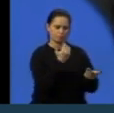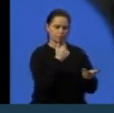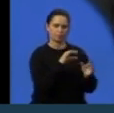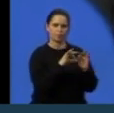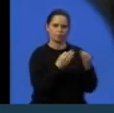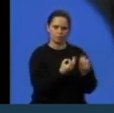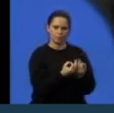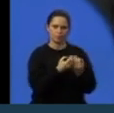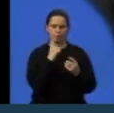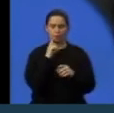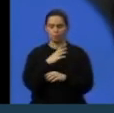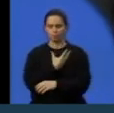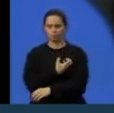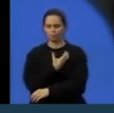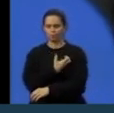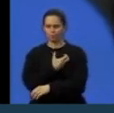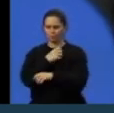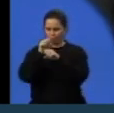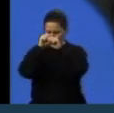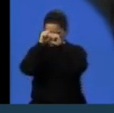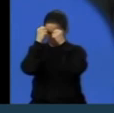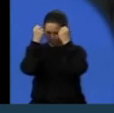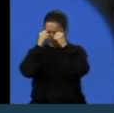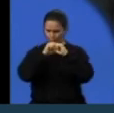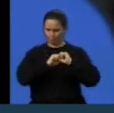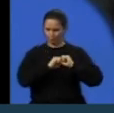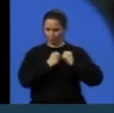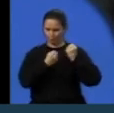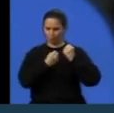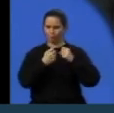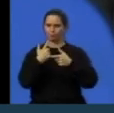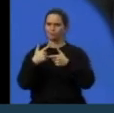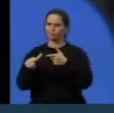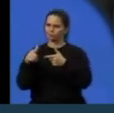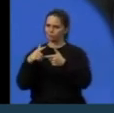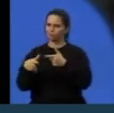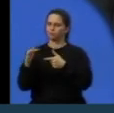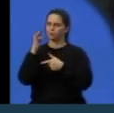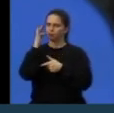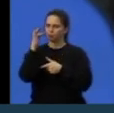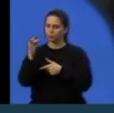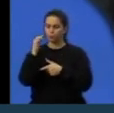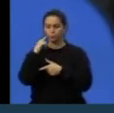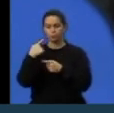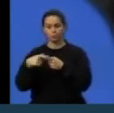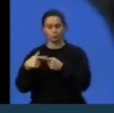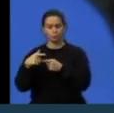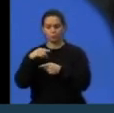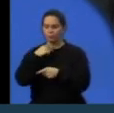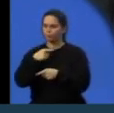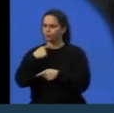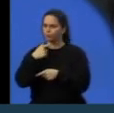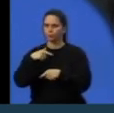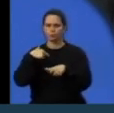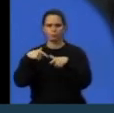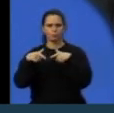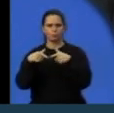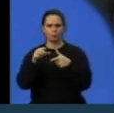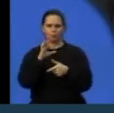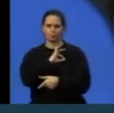uma doença que acaba deixando sequelas. E isso vai comprometer a renda familiar desta